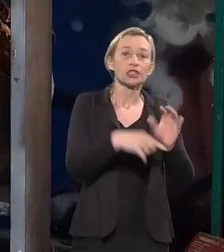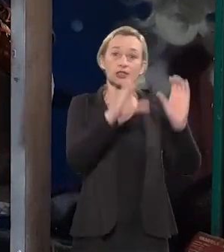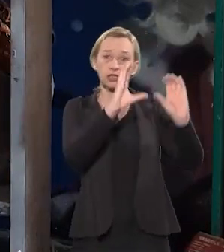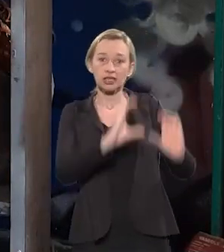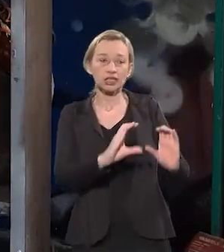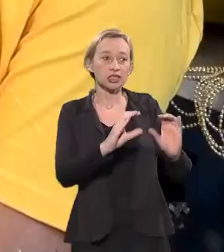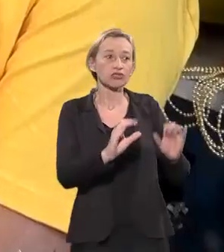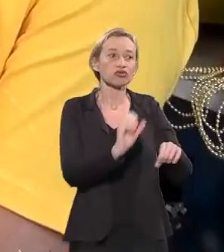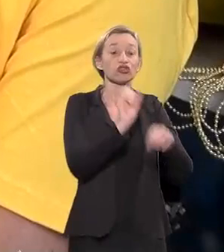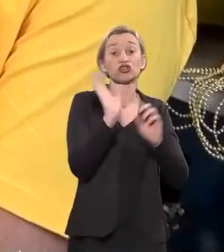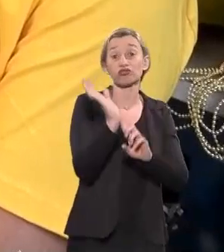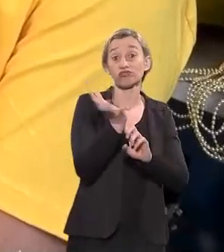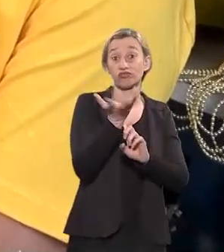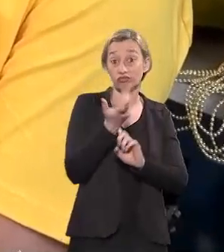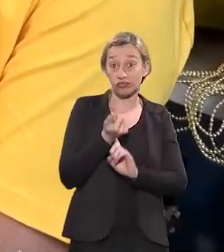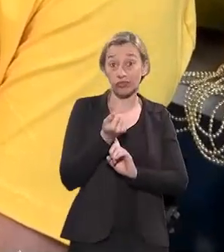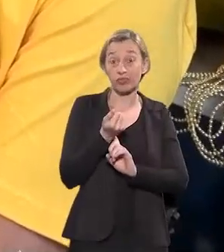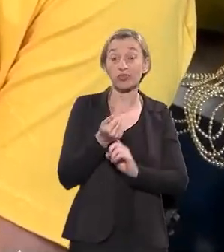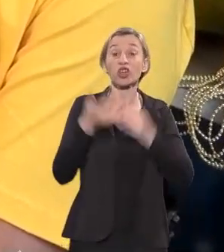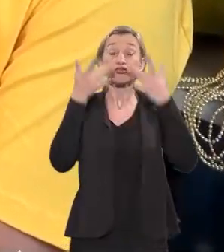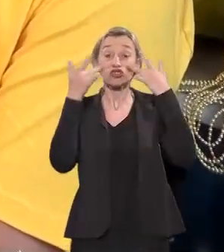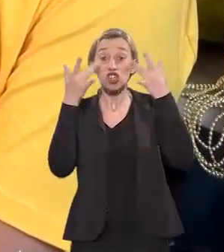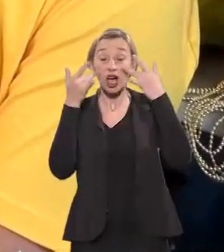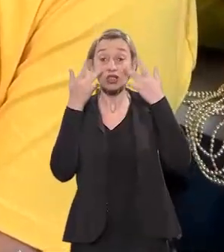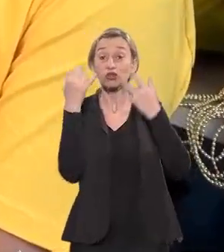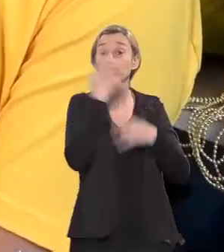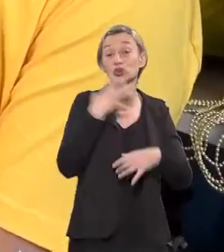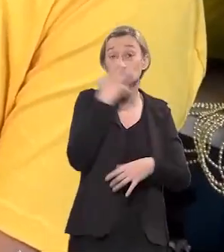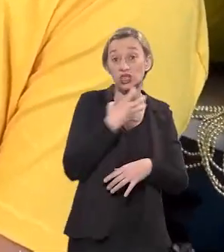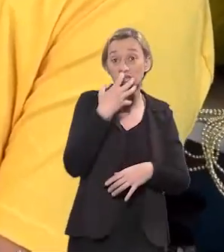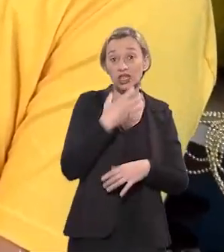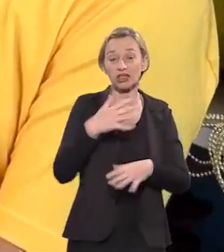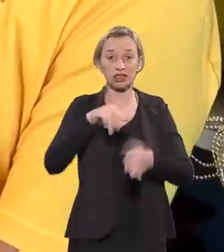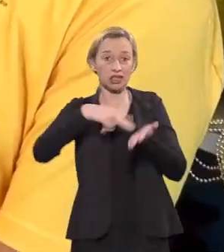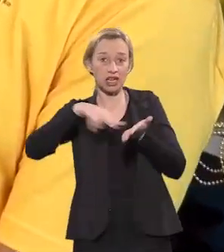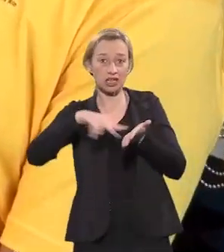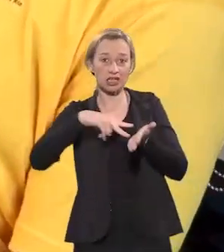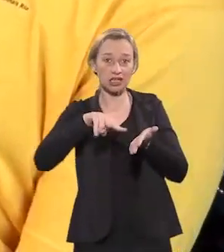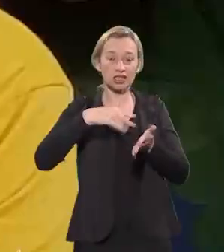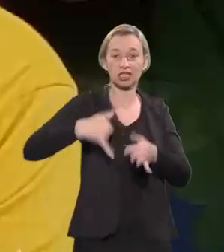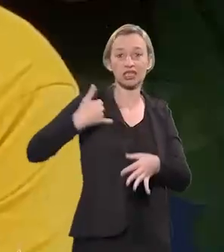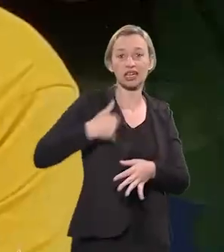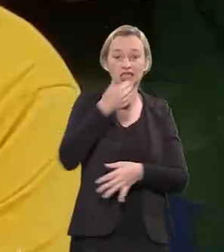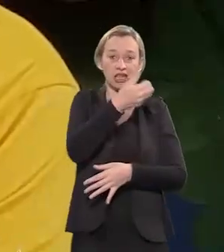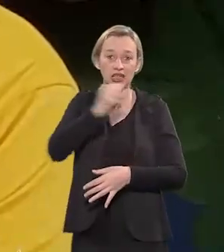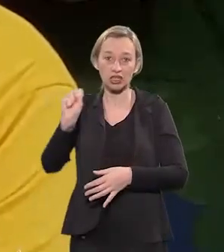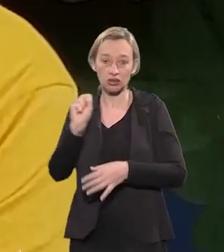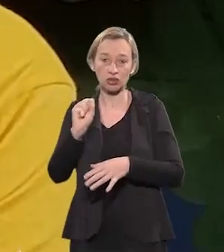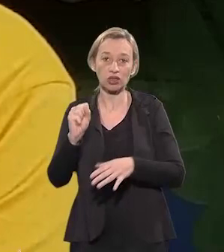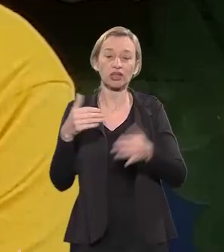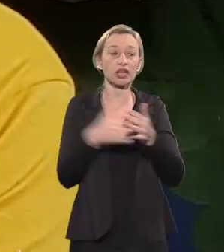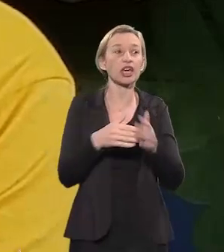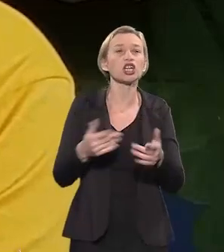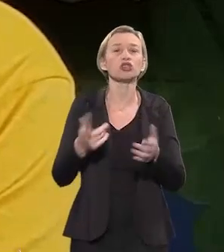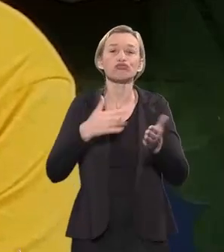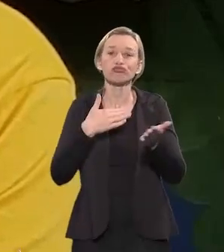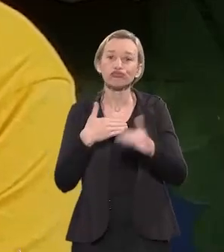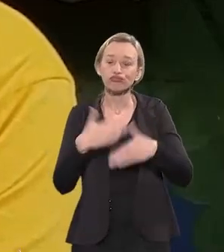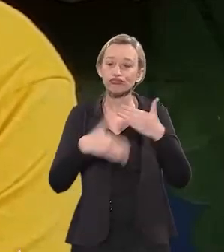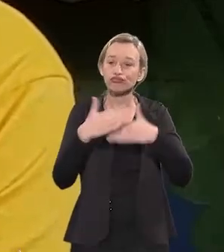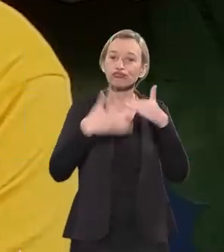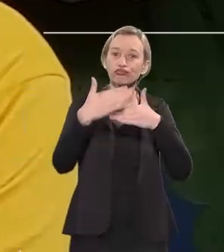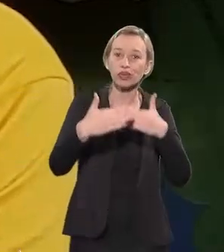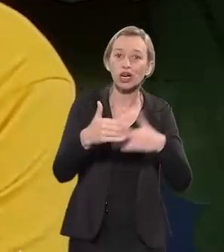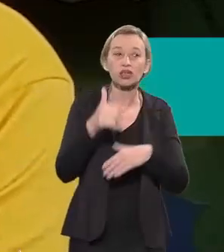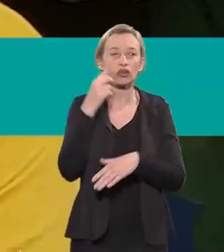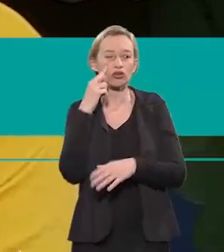cidadania através de aulas de teatro, música e dança para crianças até 18 anos, crianças jovens até 18 anos. Uhum. No decorrer do trabalho, a gente